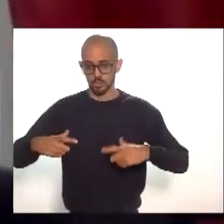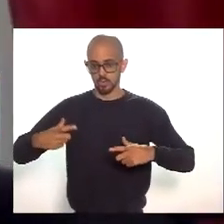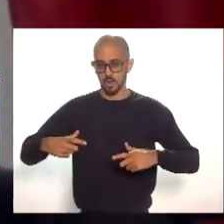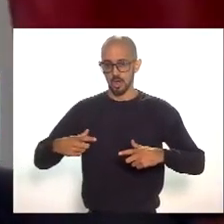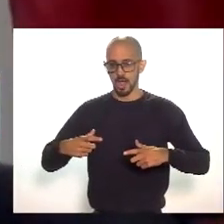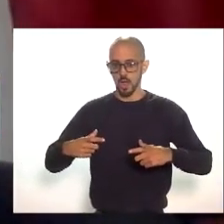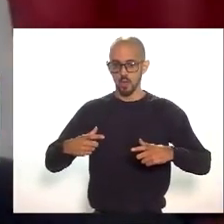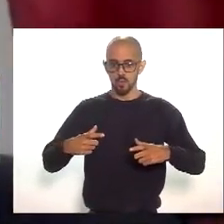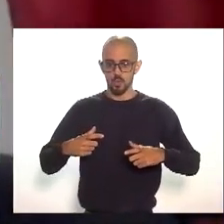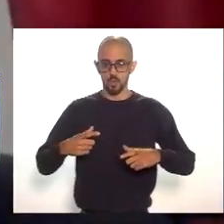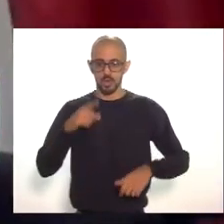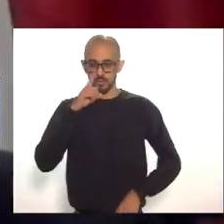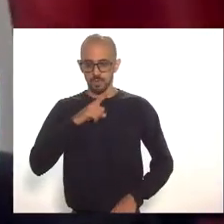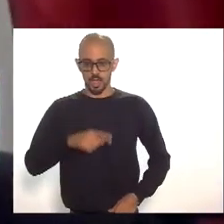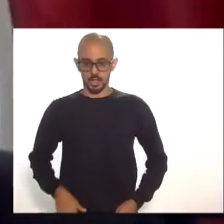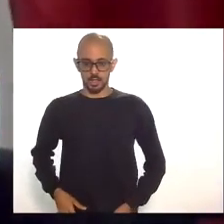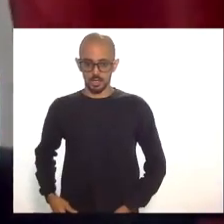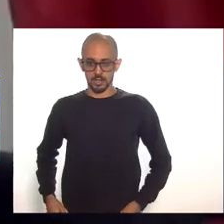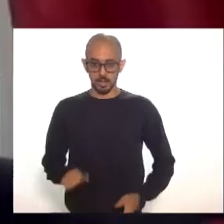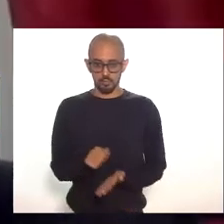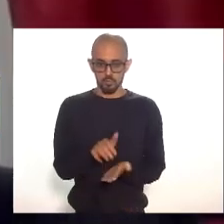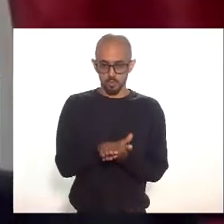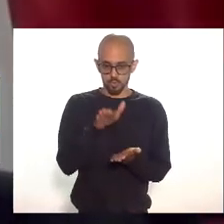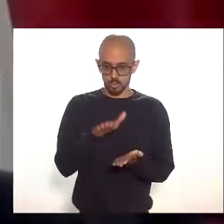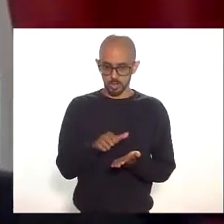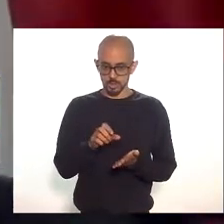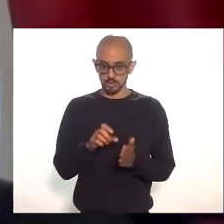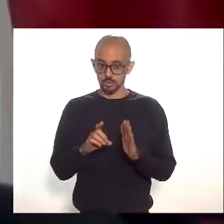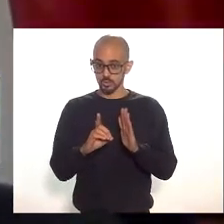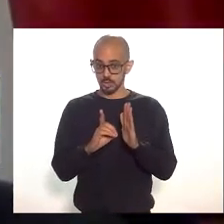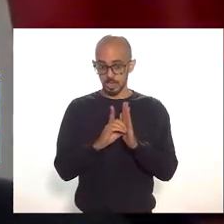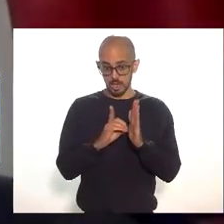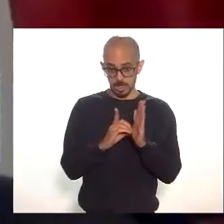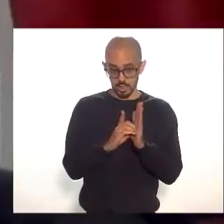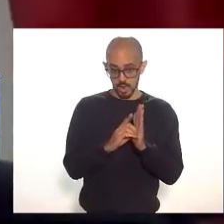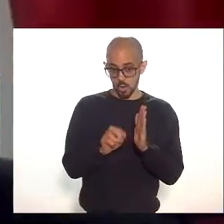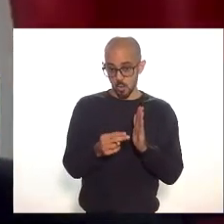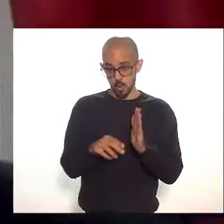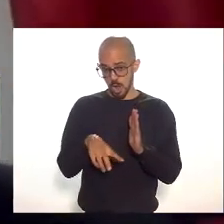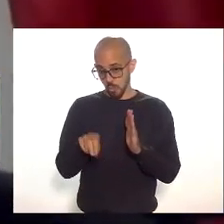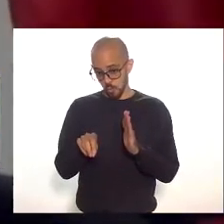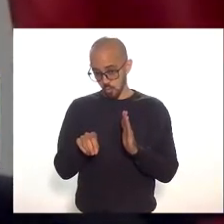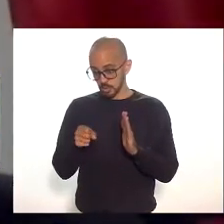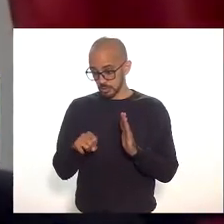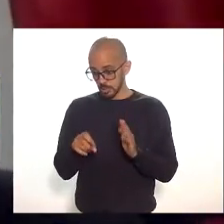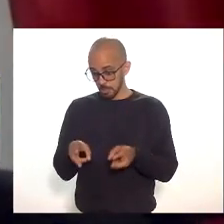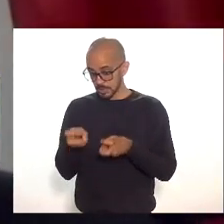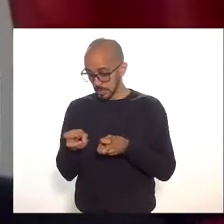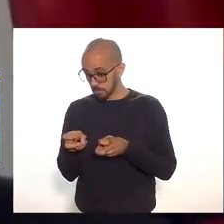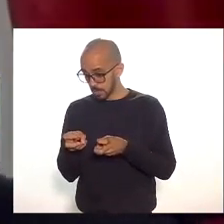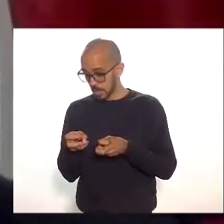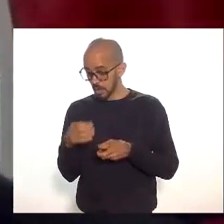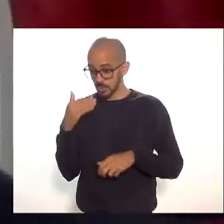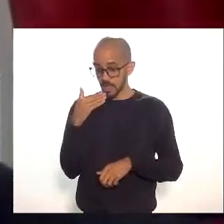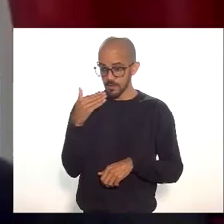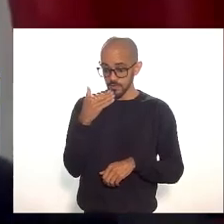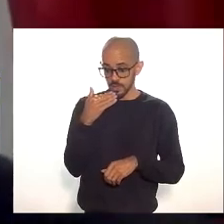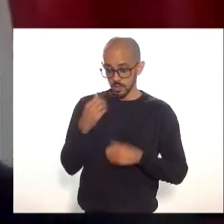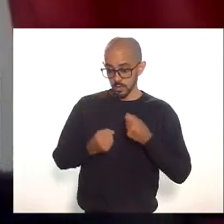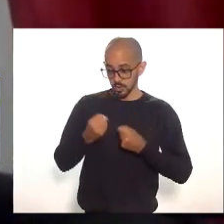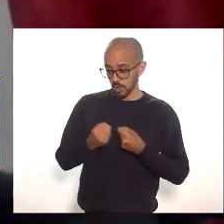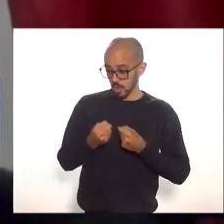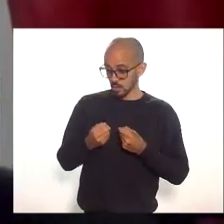trânsito, seja ela delegada ou não pelo DETRAN, ao verificar que existe uma falha no veículo, se a pessoa não